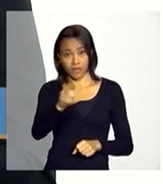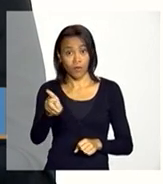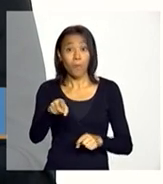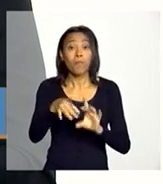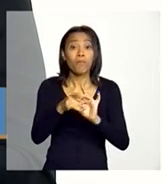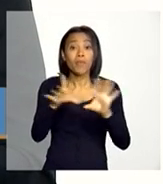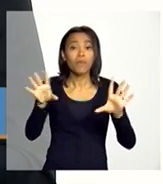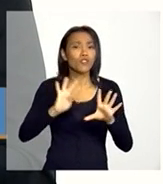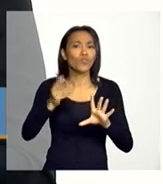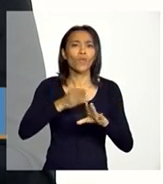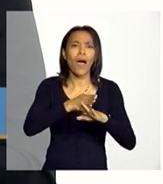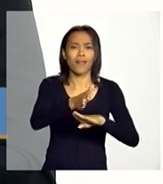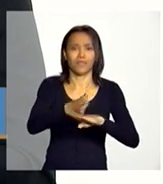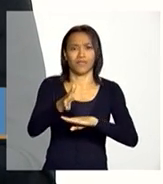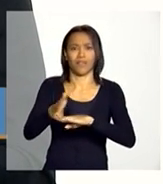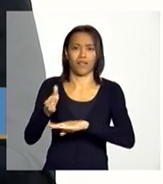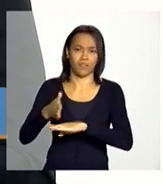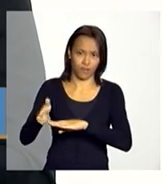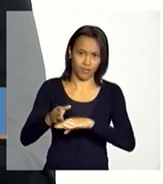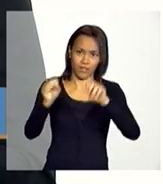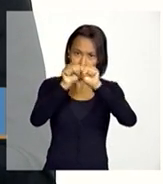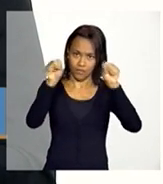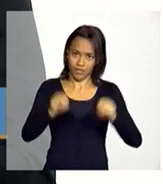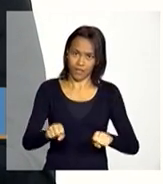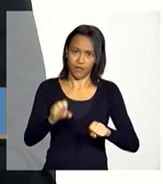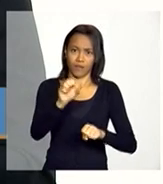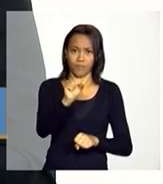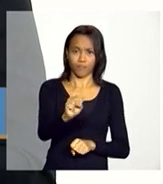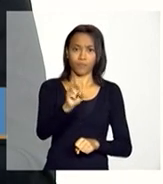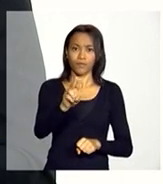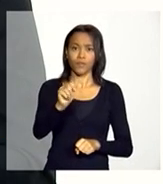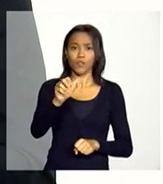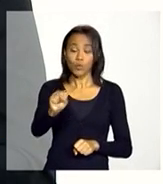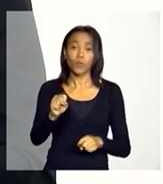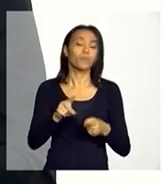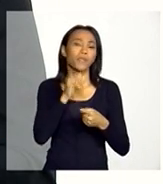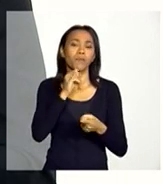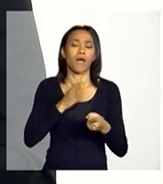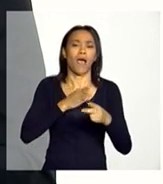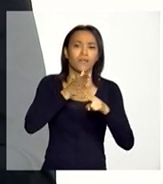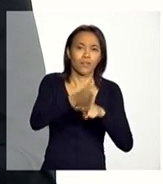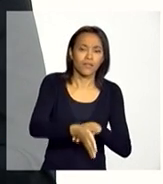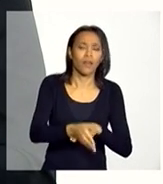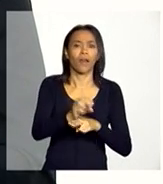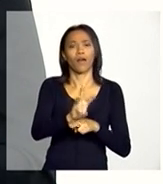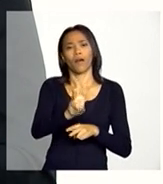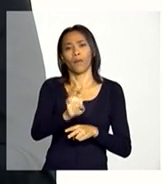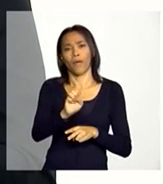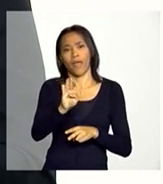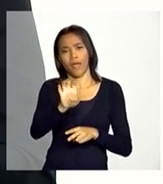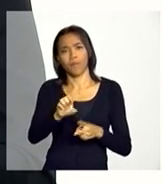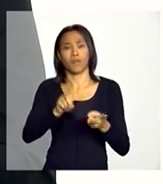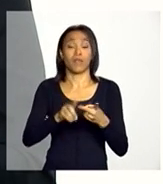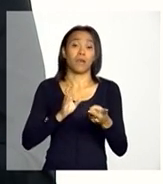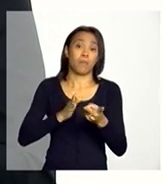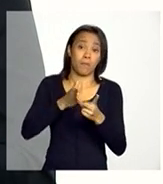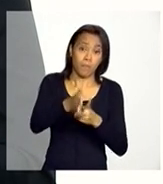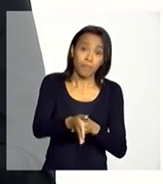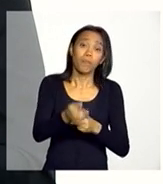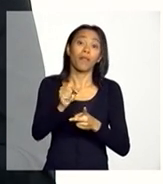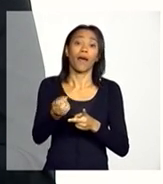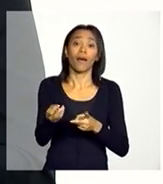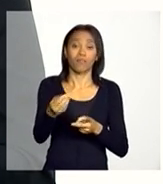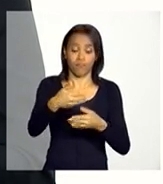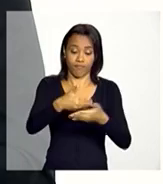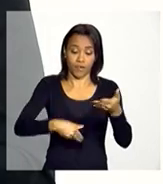suas então para acessar a área restrita do CAD suas para acessar o suas web para preencher o plano de ação que vai est tá disponível